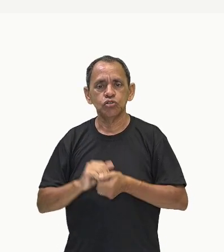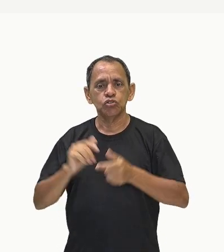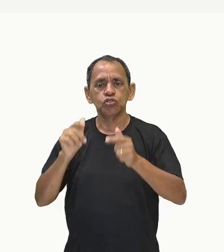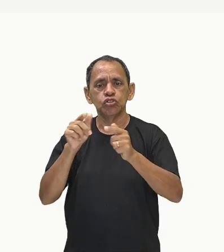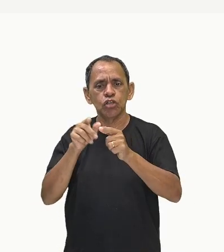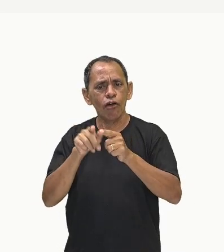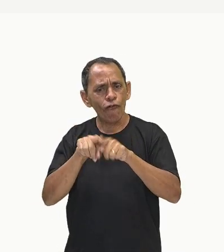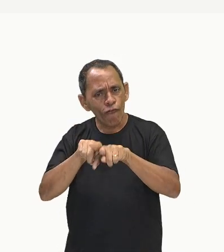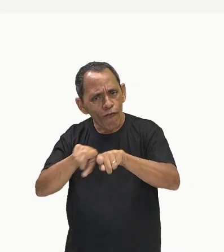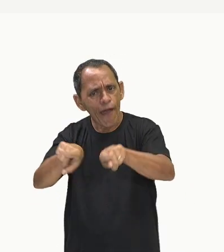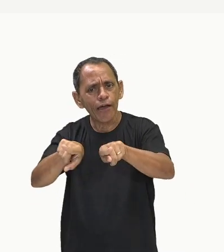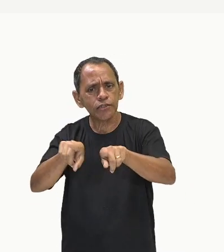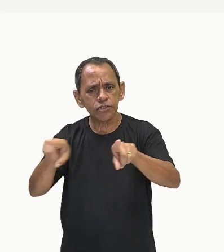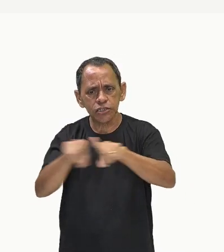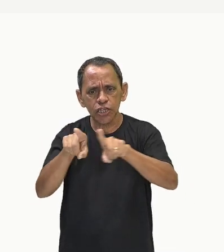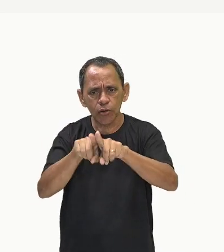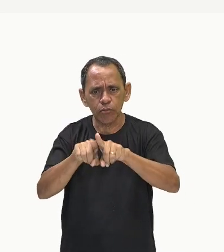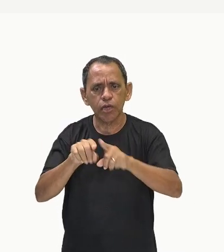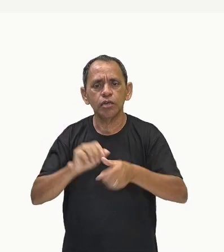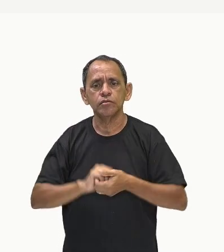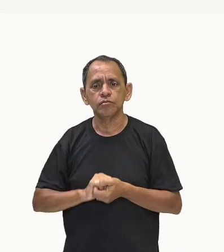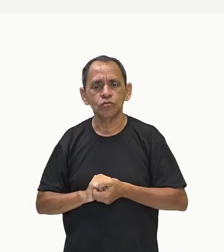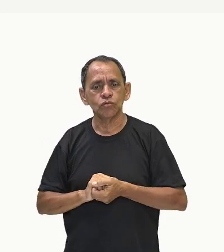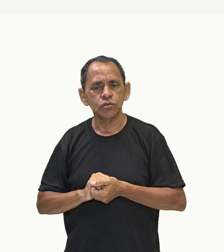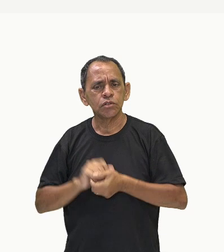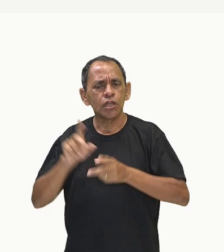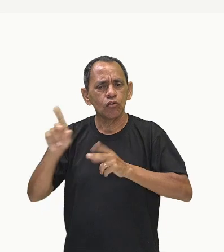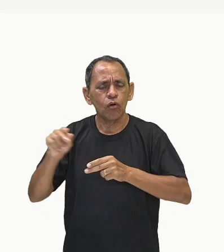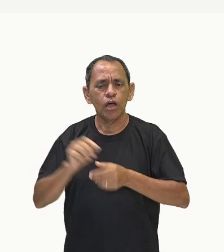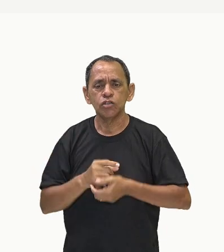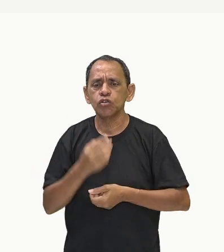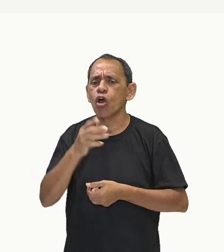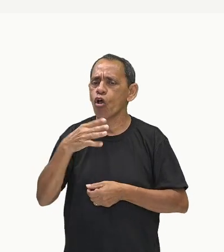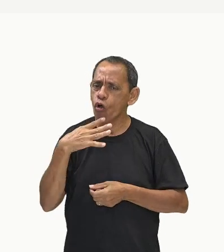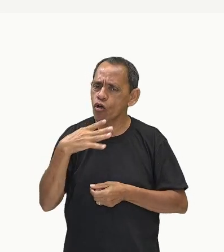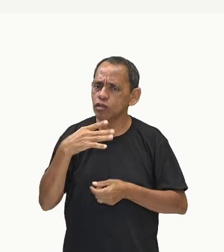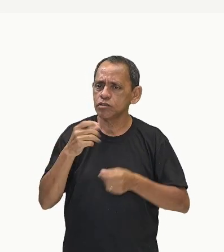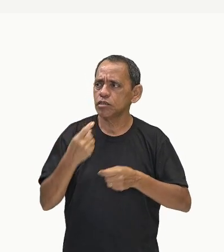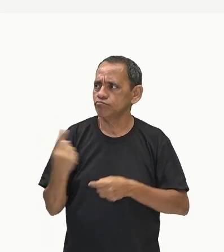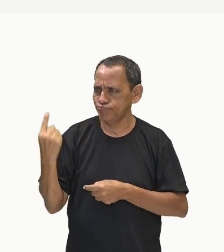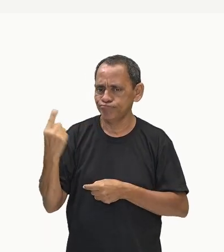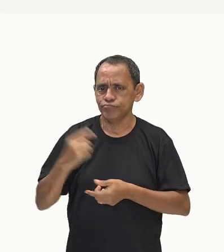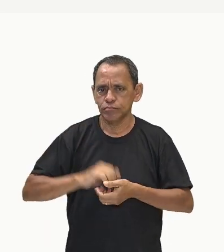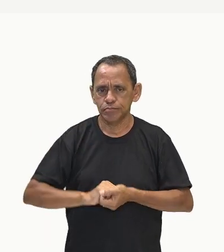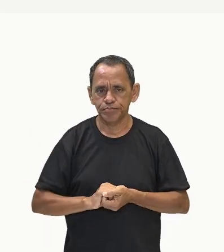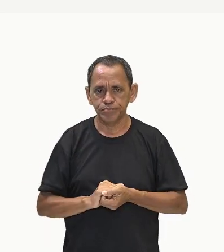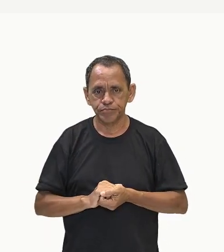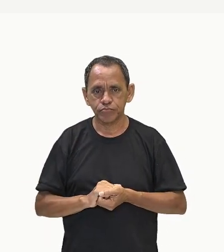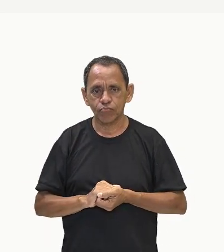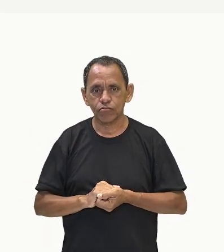congruentes. Então, vamos lá, vamos conhecer os poliedros de Platão.